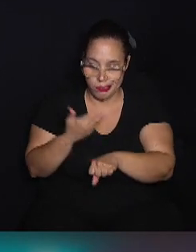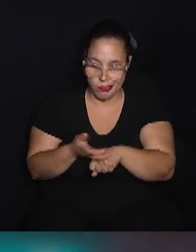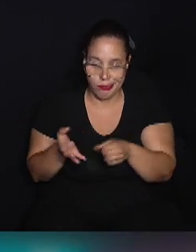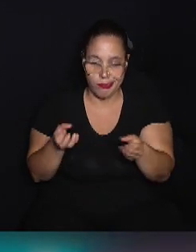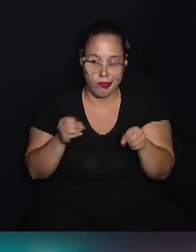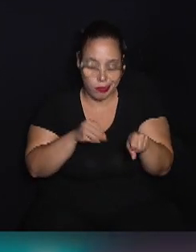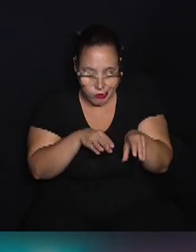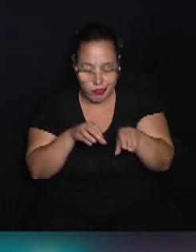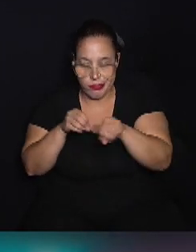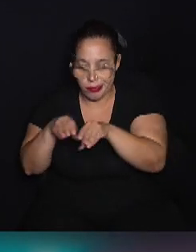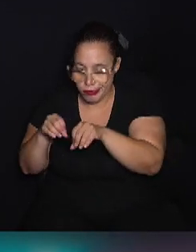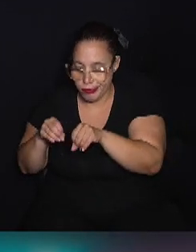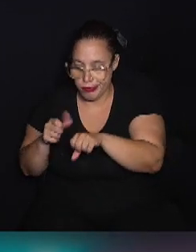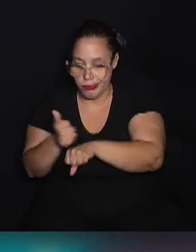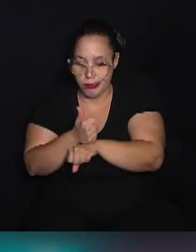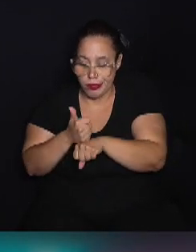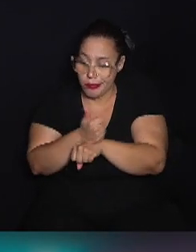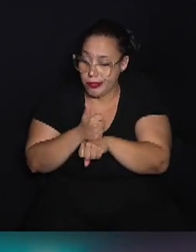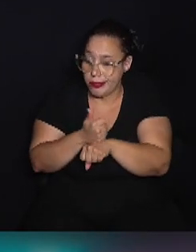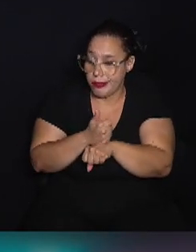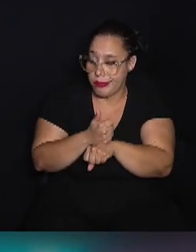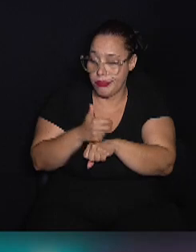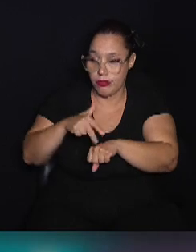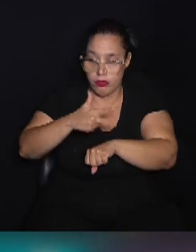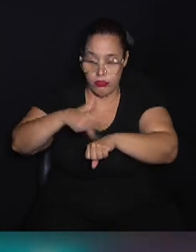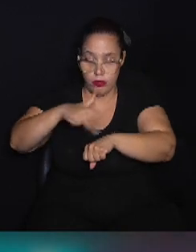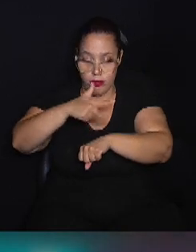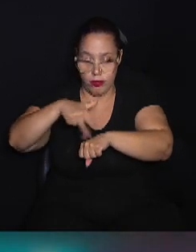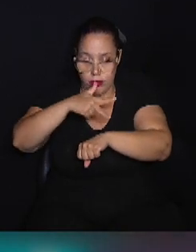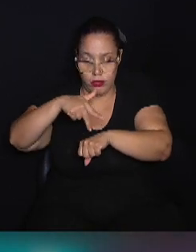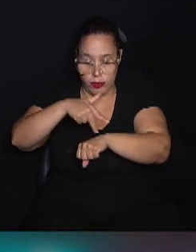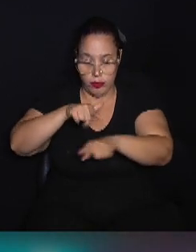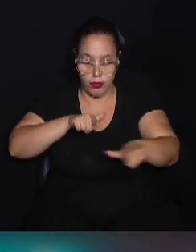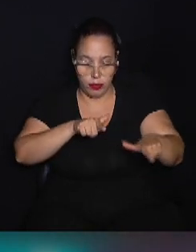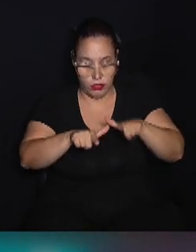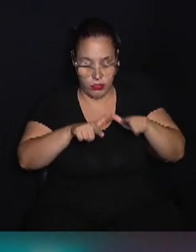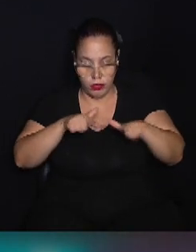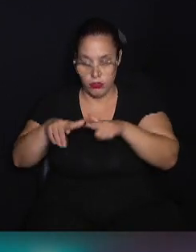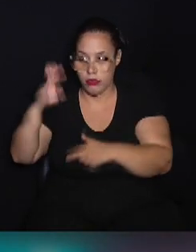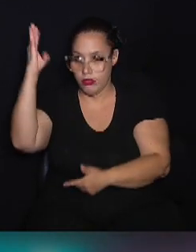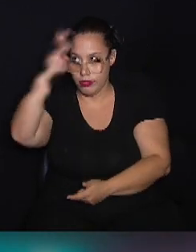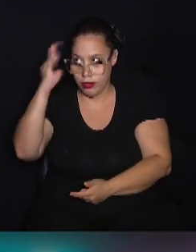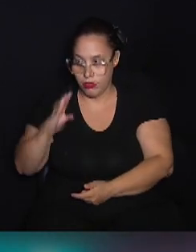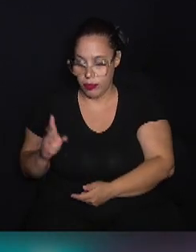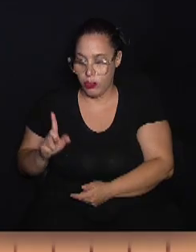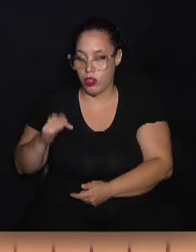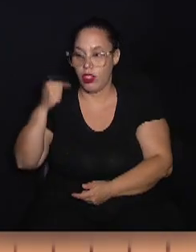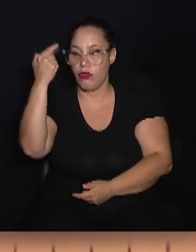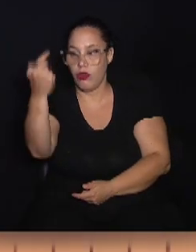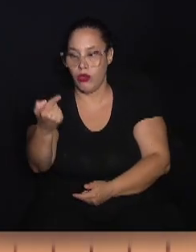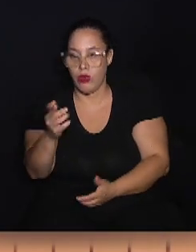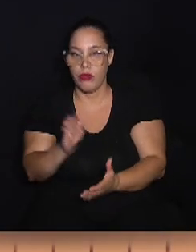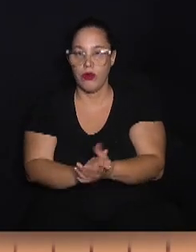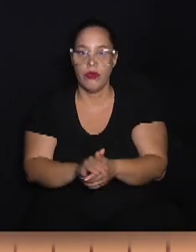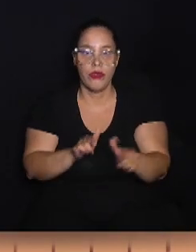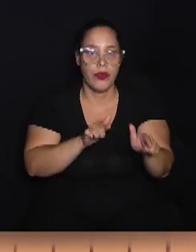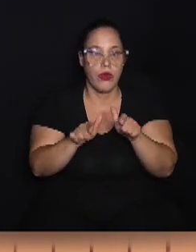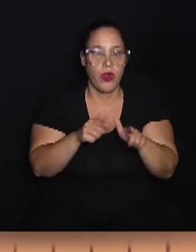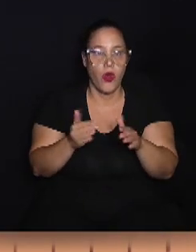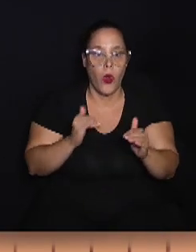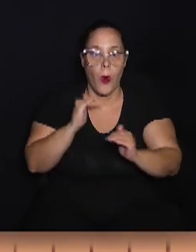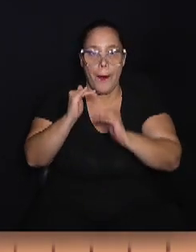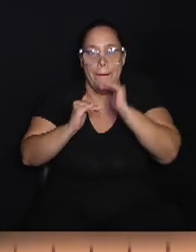orientada para a profissionalização de bailarinos para trabalharem no Brasil e no exterior pelo trabalho que ela